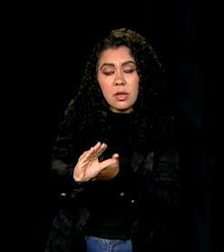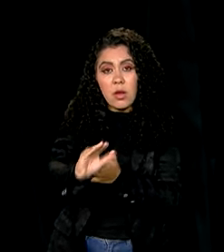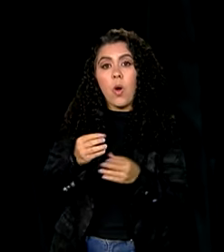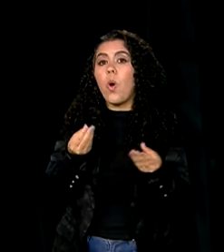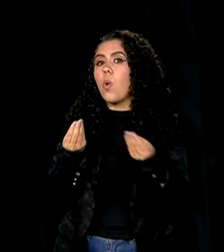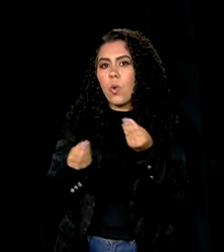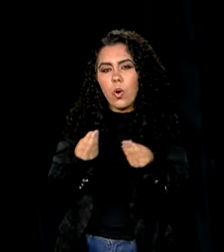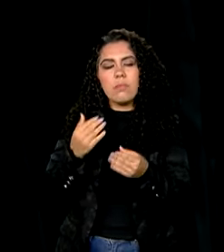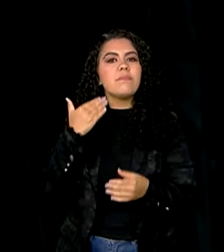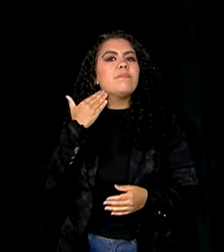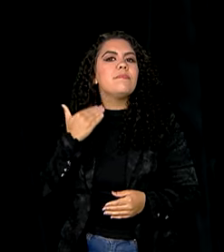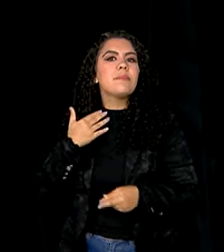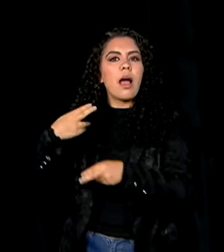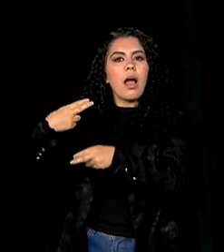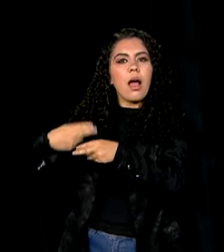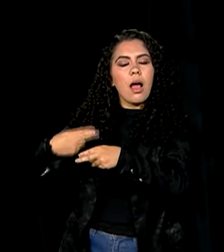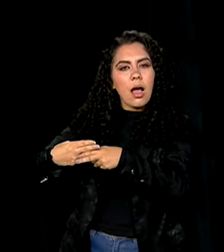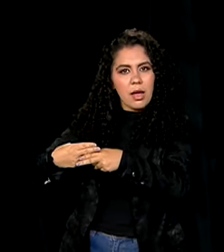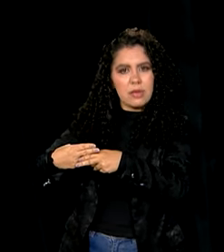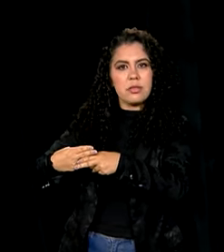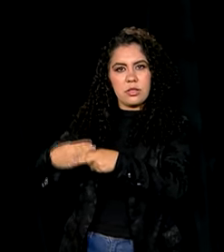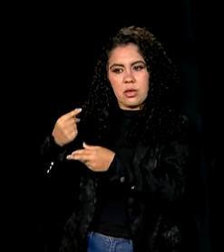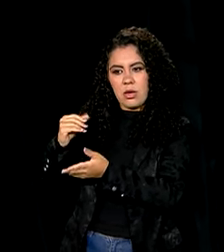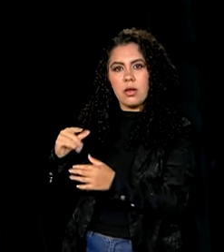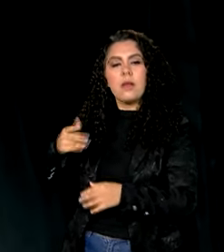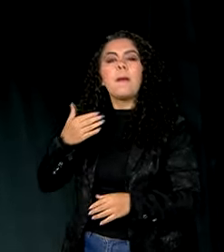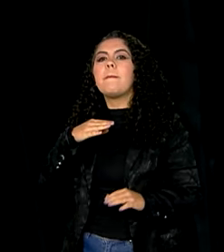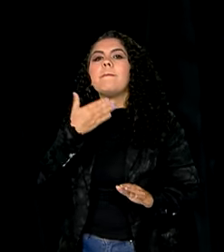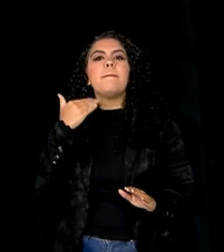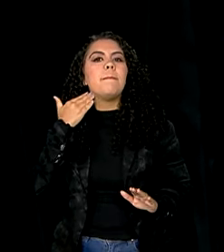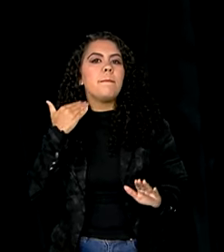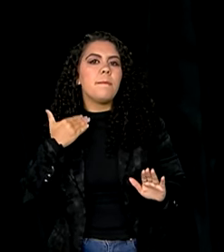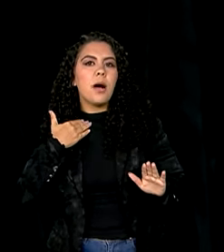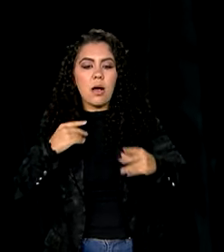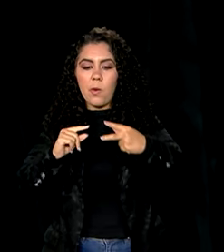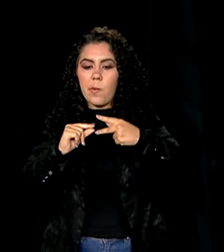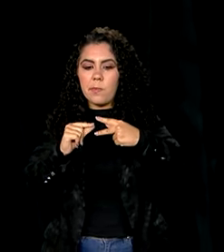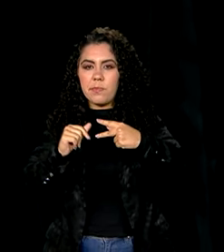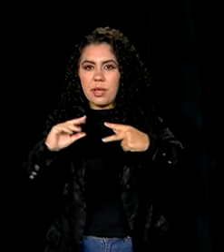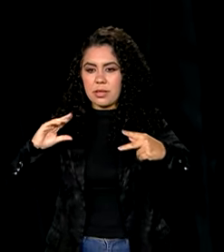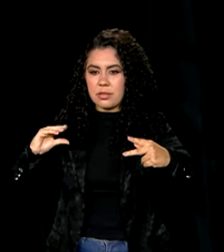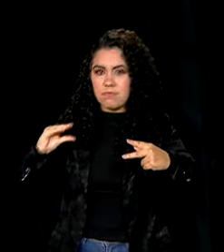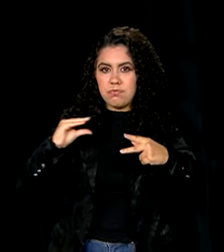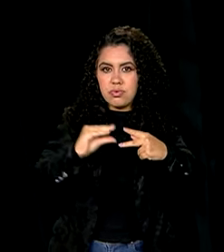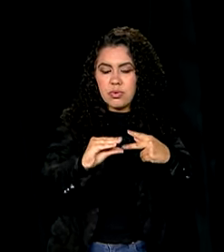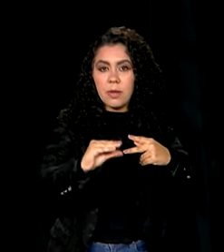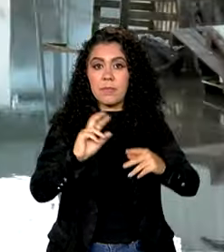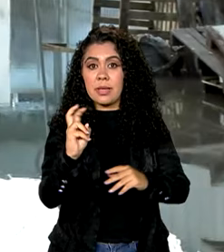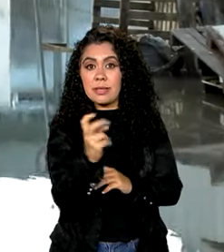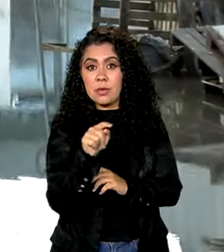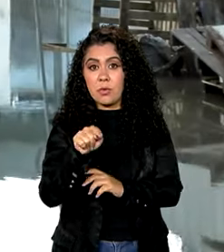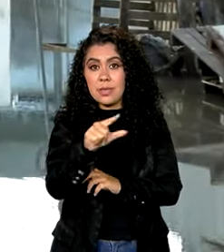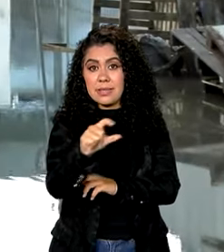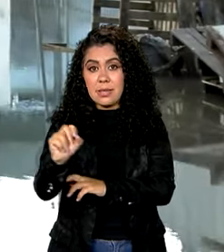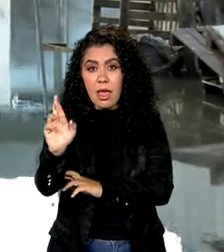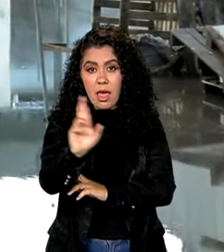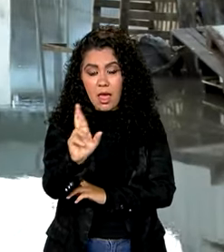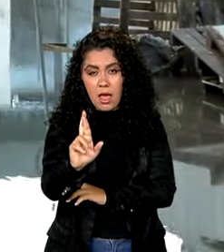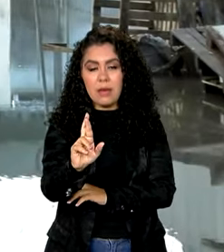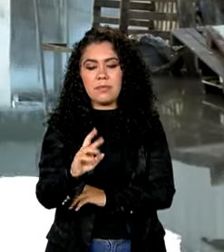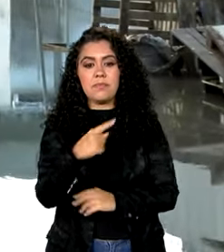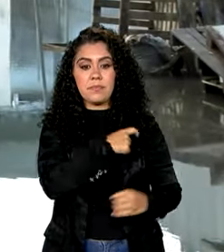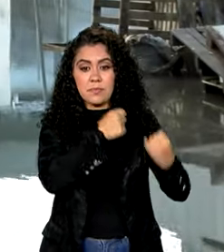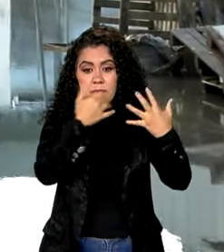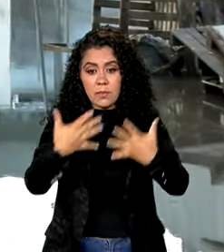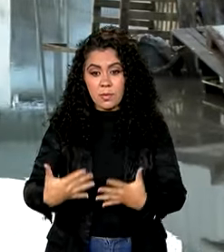Federal, a transferência nas suas contas via Pix de R$ 5.100. Cerca de